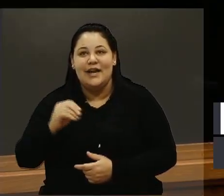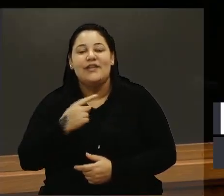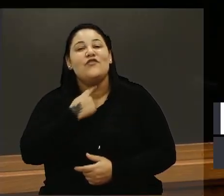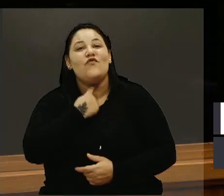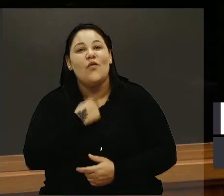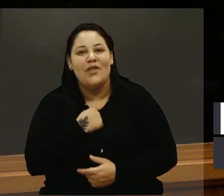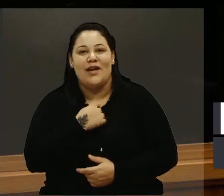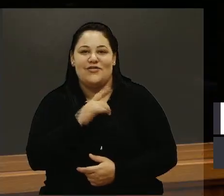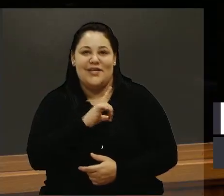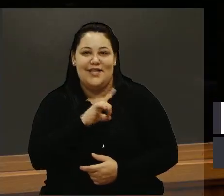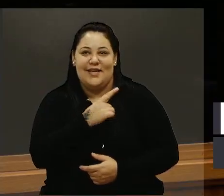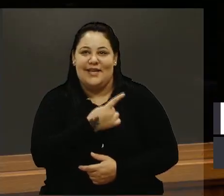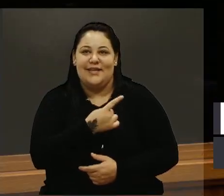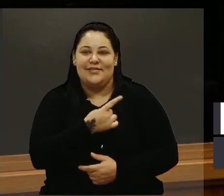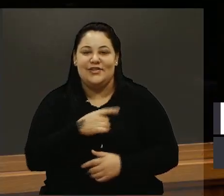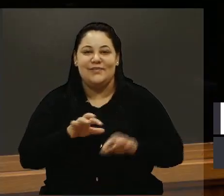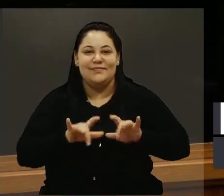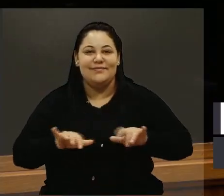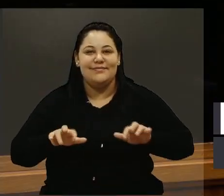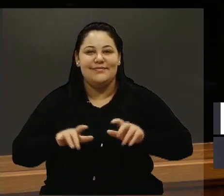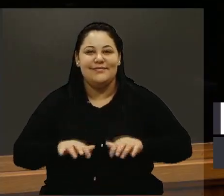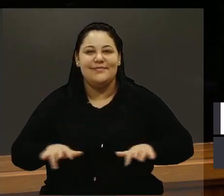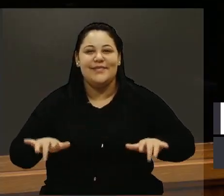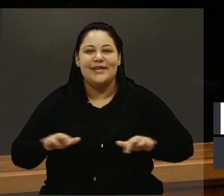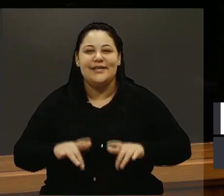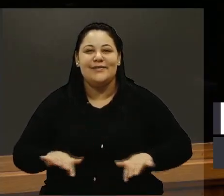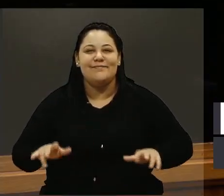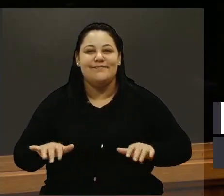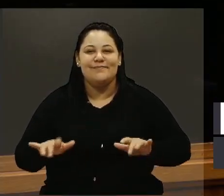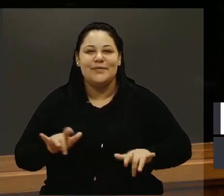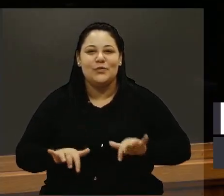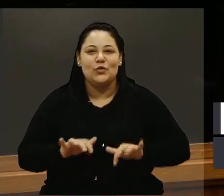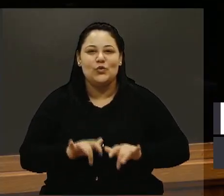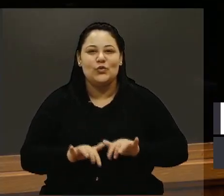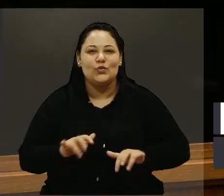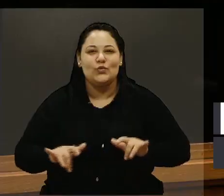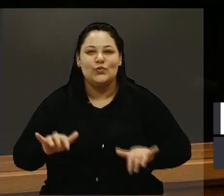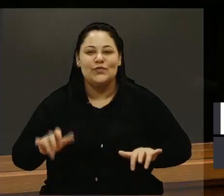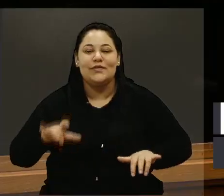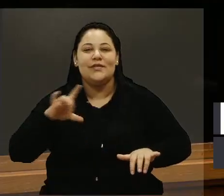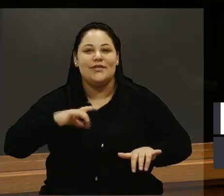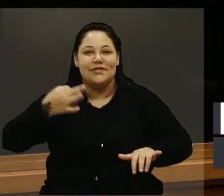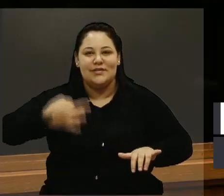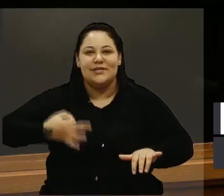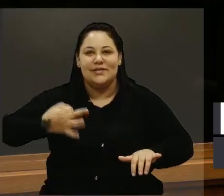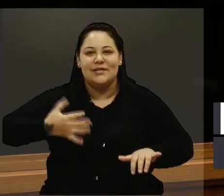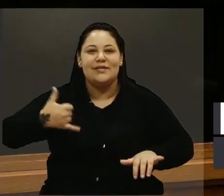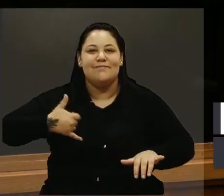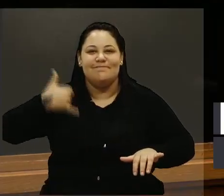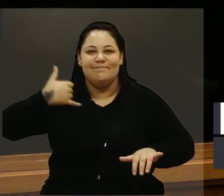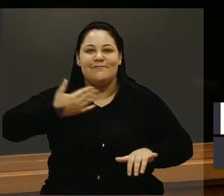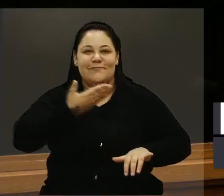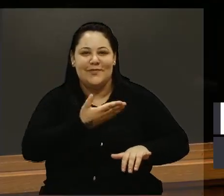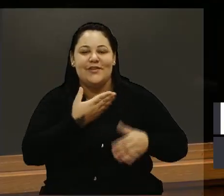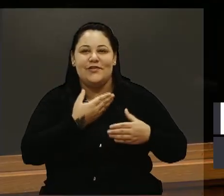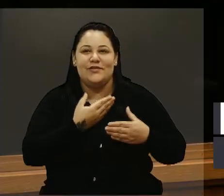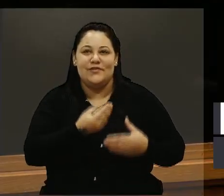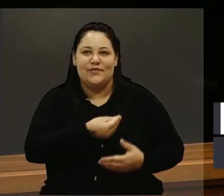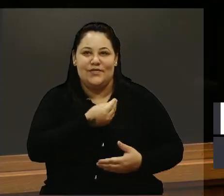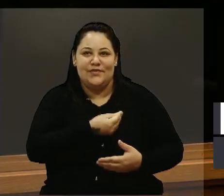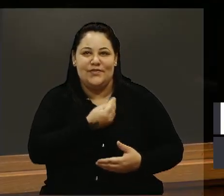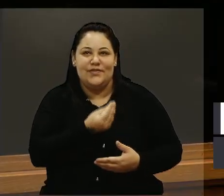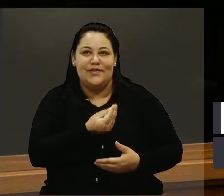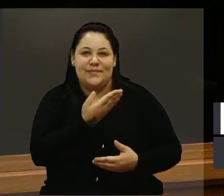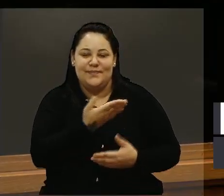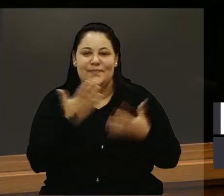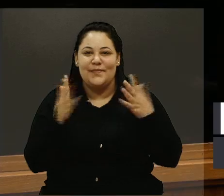tem de tocar piano, que vontade que ele tem de deixar a gente feliz. Tenho certeza que a senhora é privilegiada de conviver nessa vida com ele. Então, parabéns à